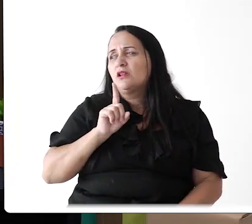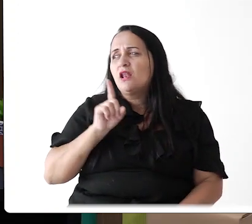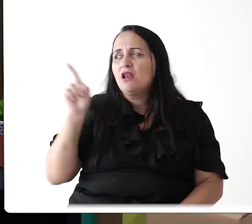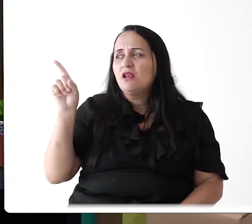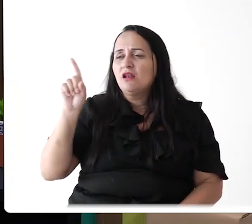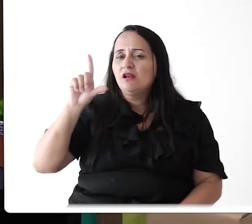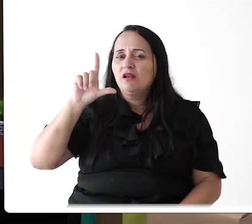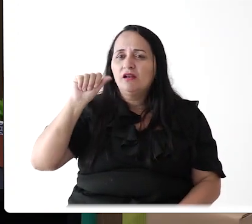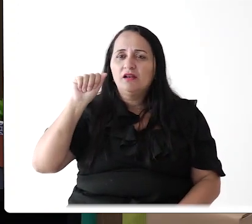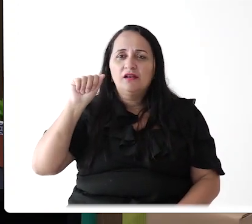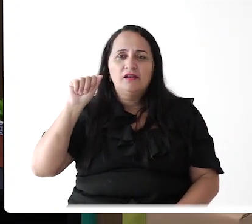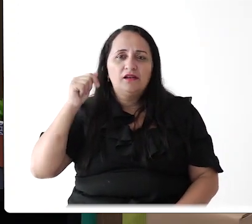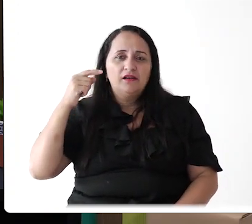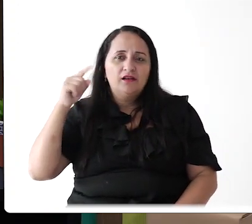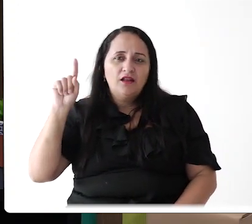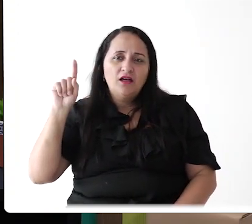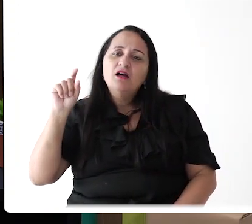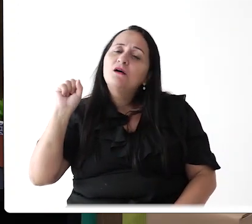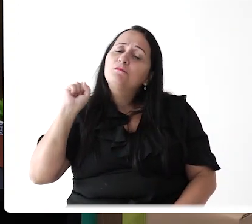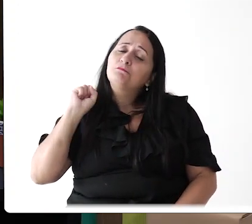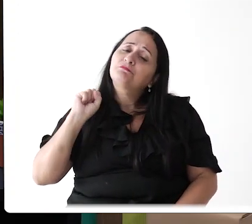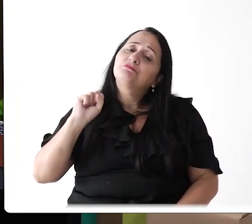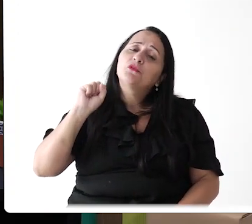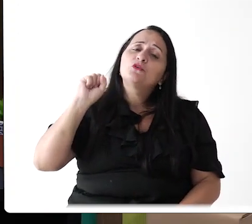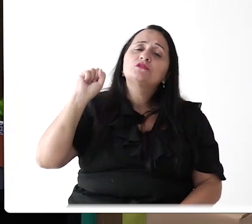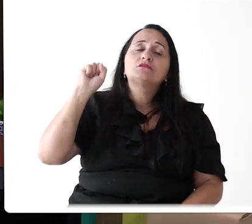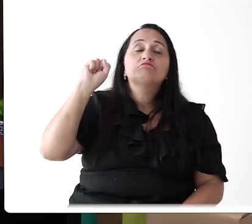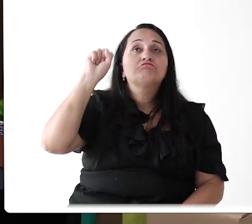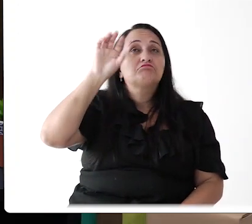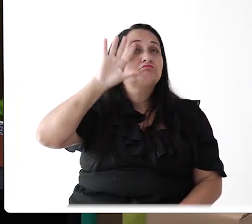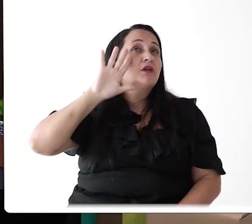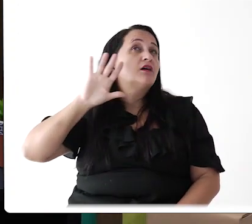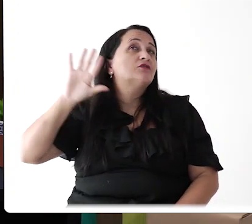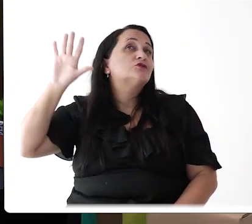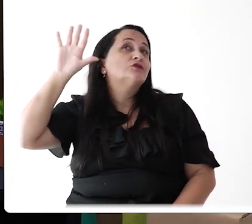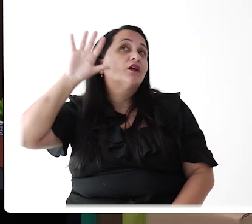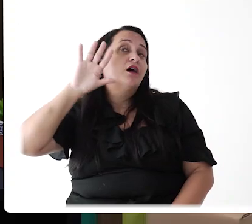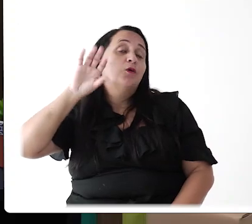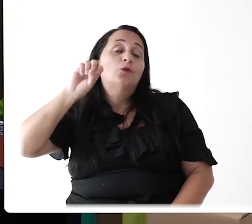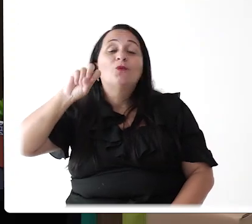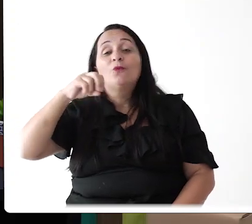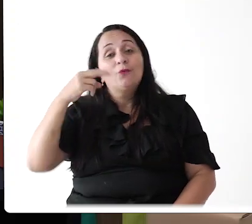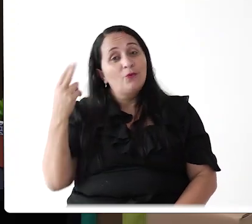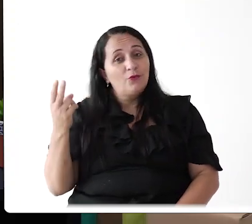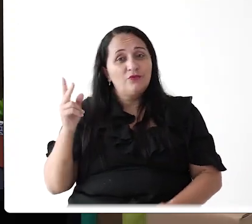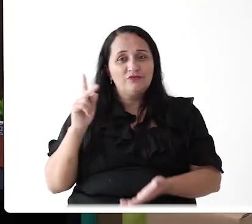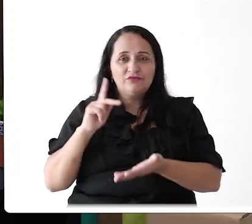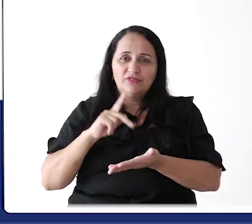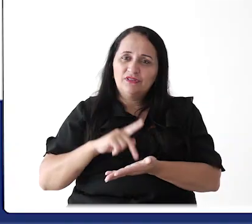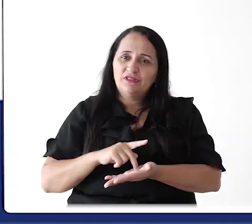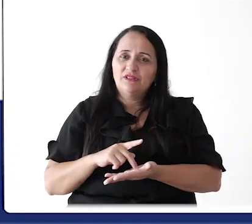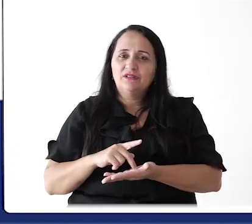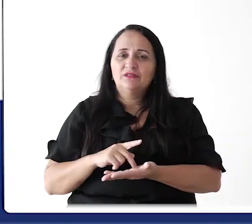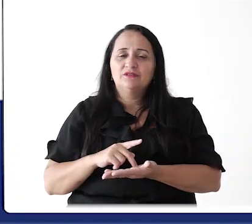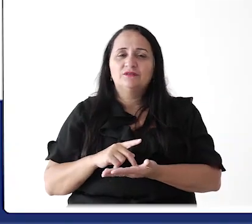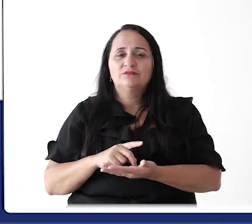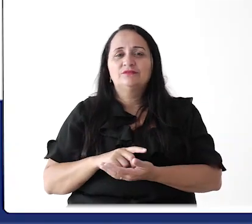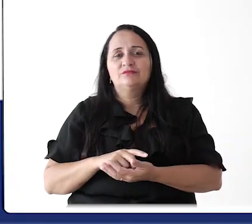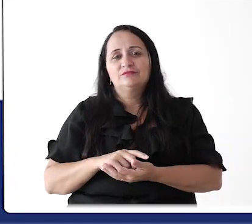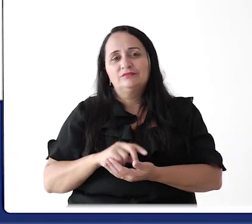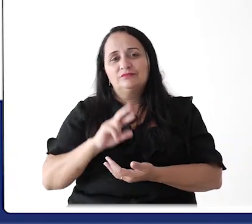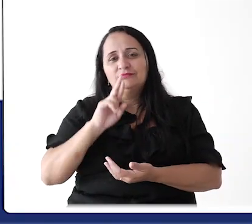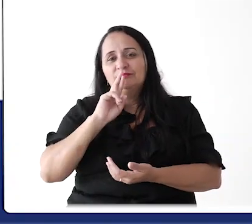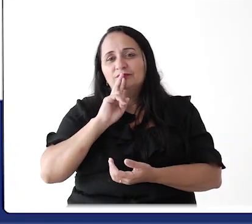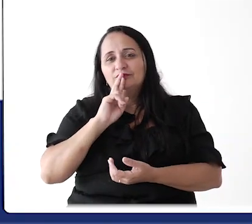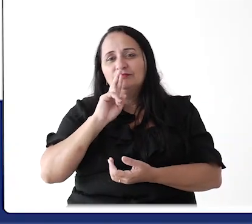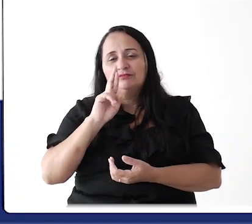lá, esse lugar pode ser imaginário ou pode ser um local real. Vamos ver?